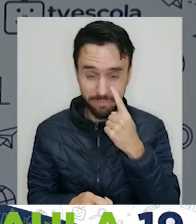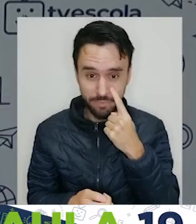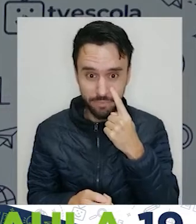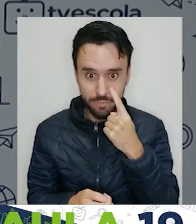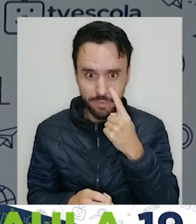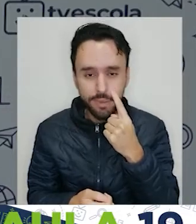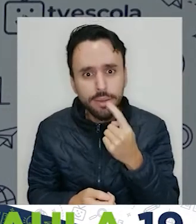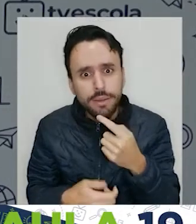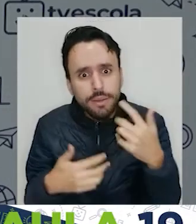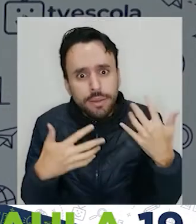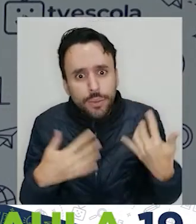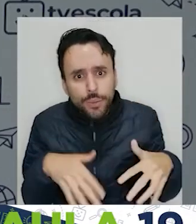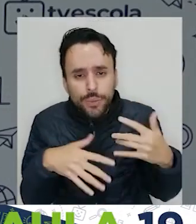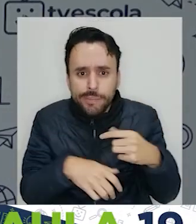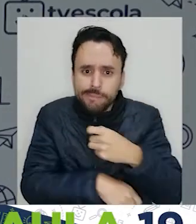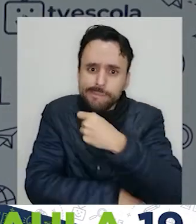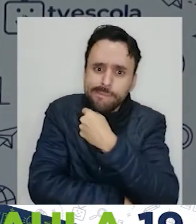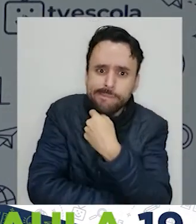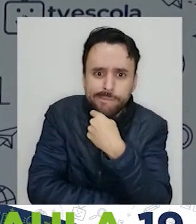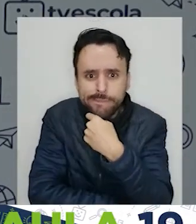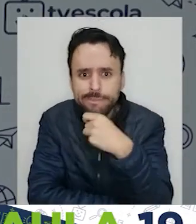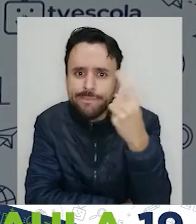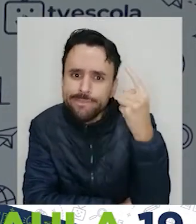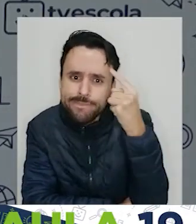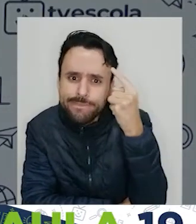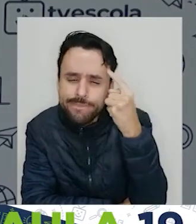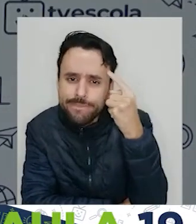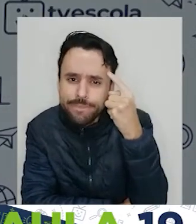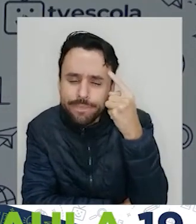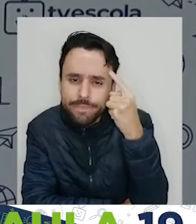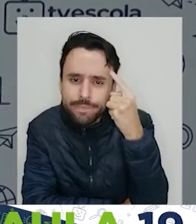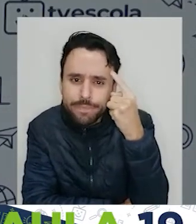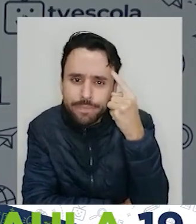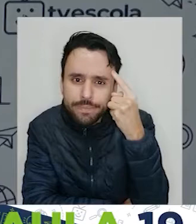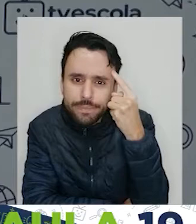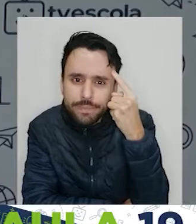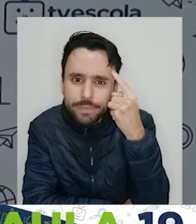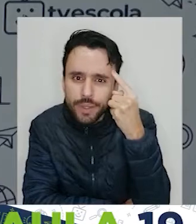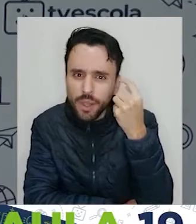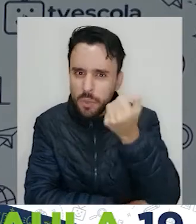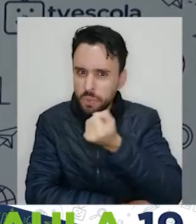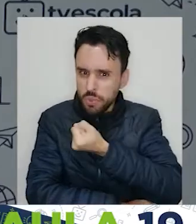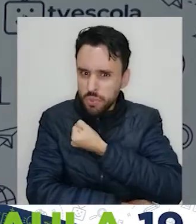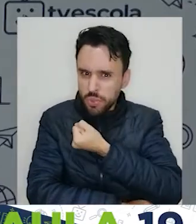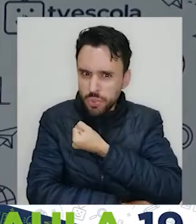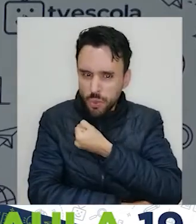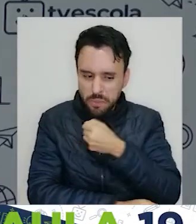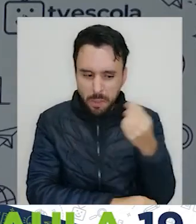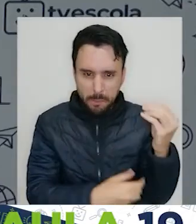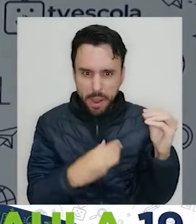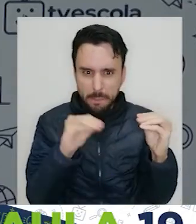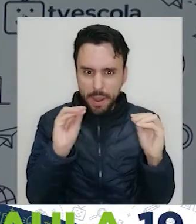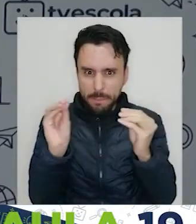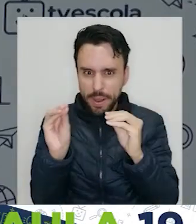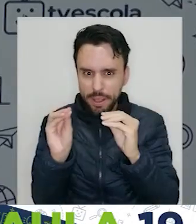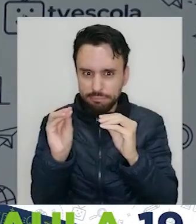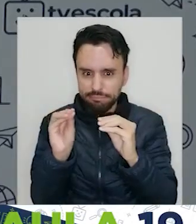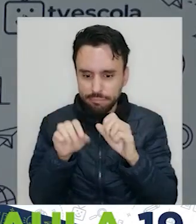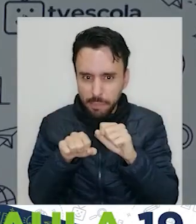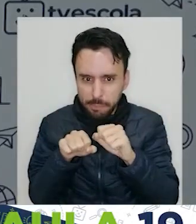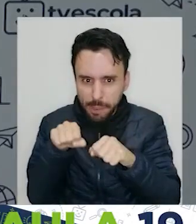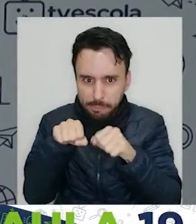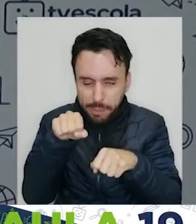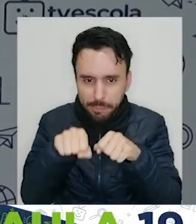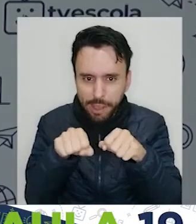E agora, será que estão nos mesmos números as pegadas da tartaruga?